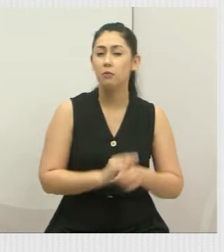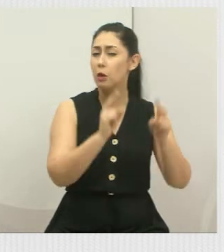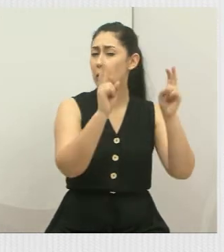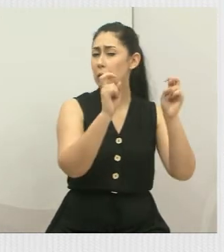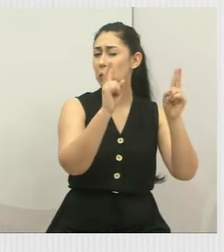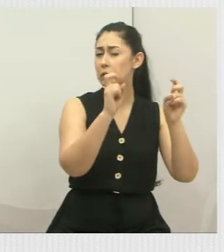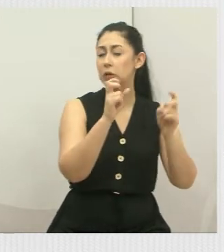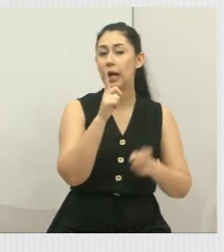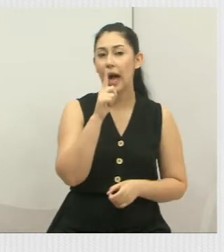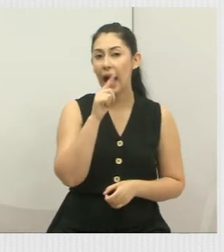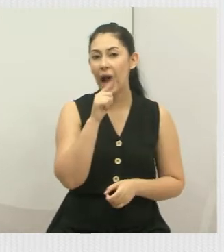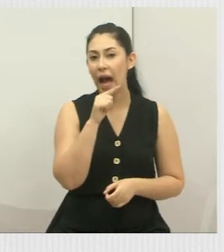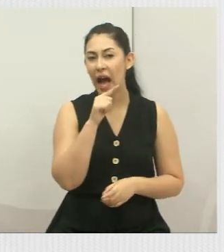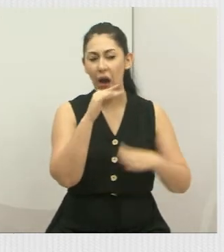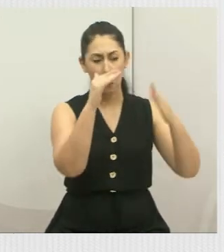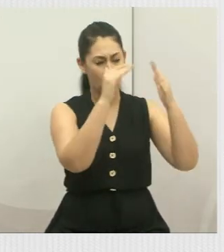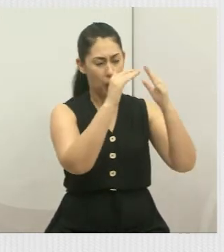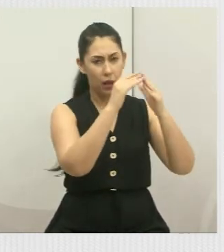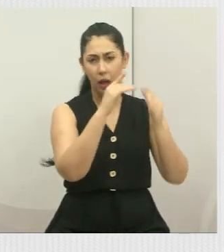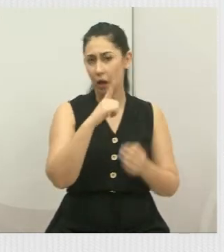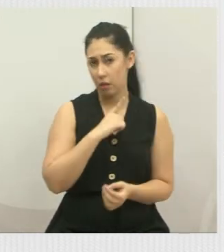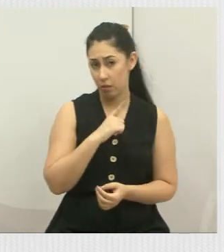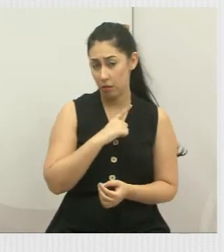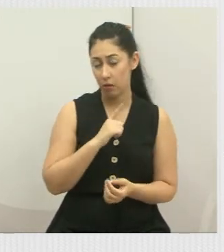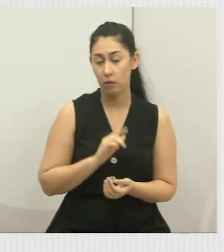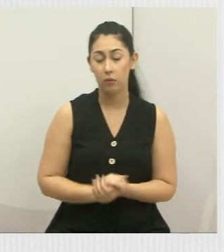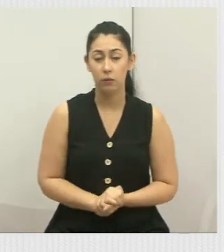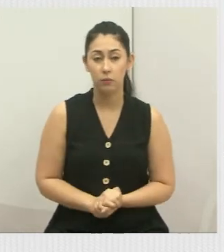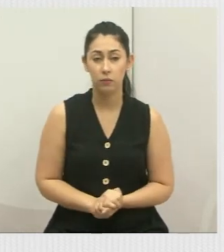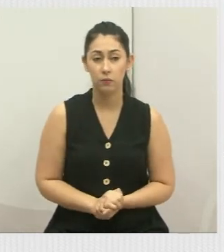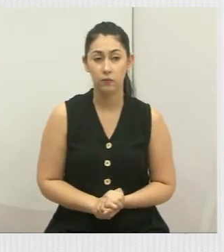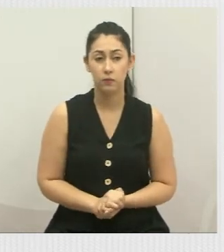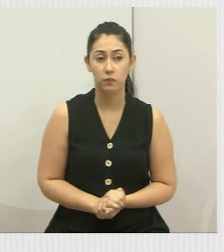relativo ao sistema de abastecimento de água? O